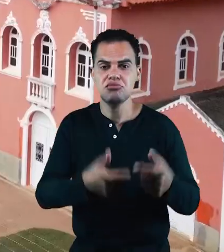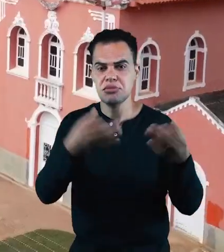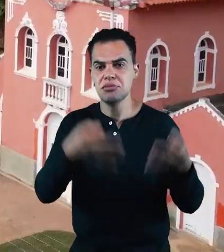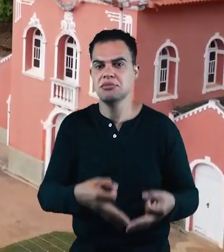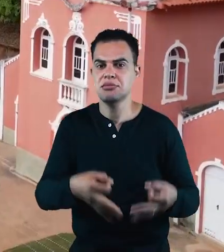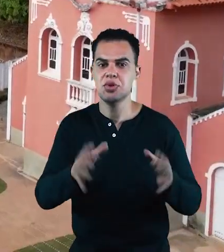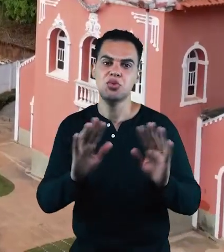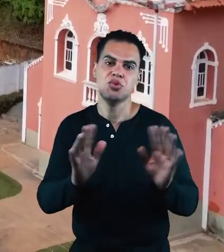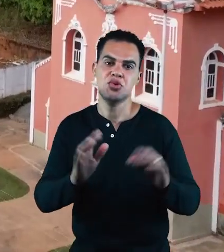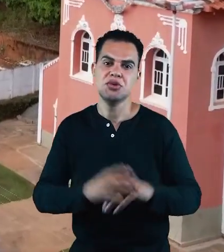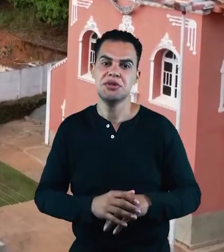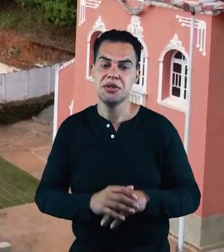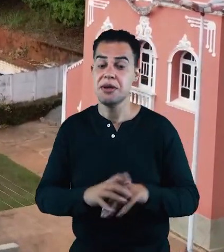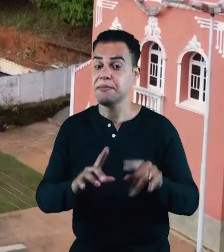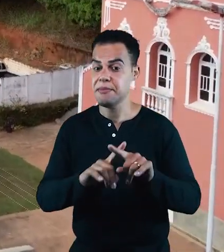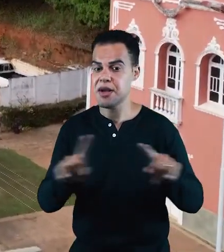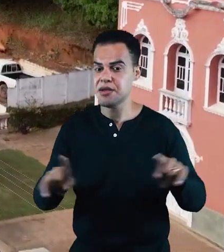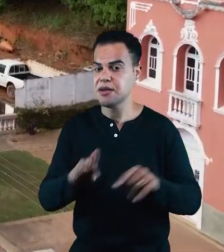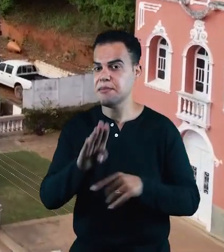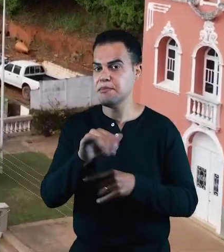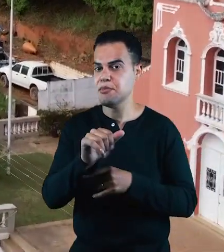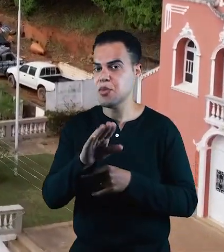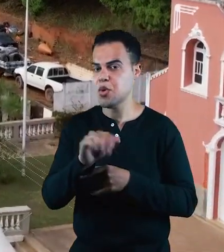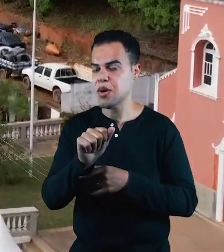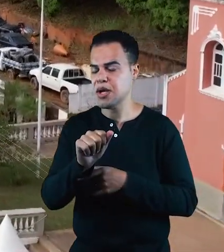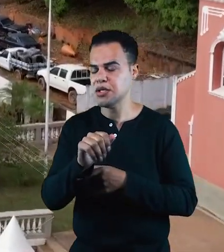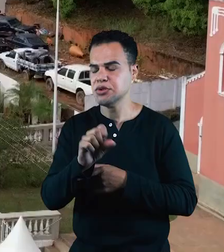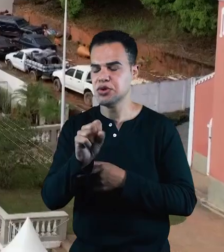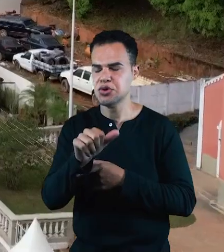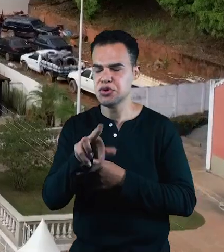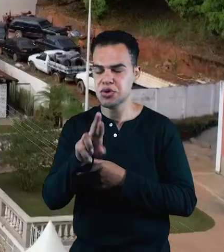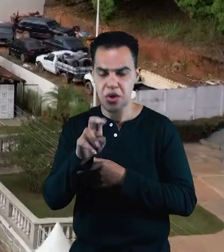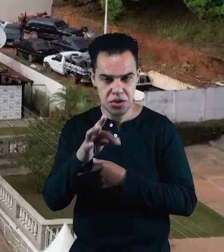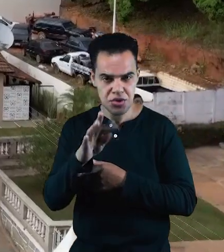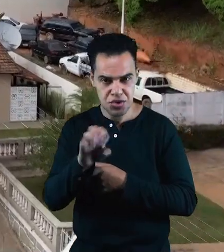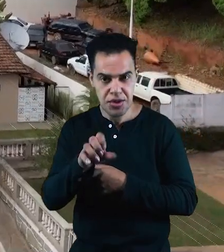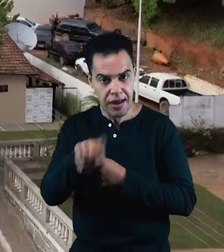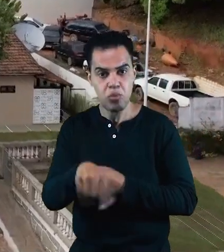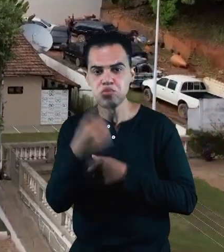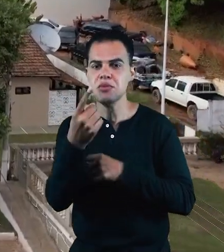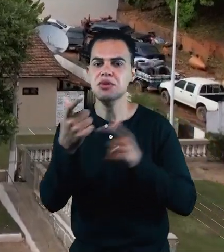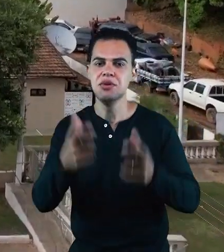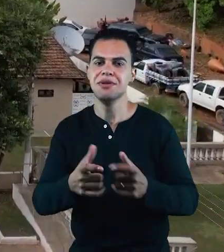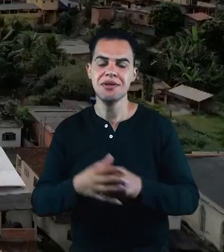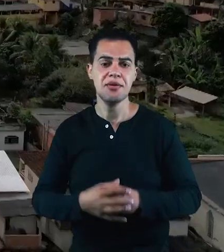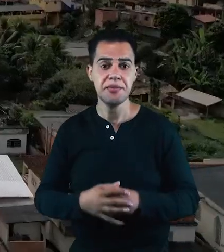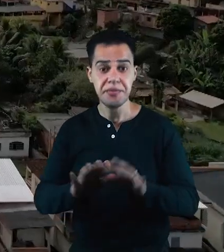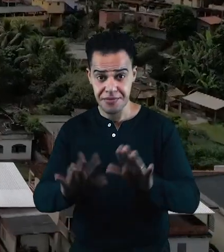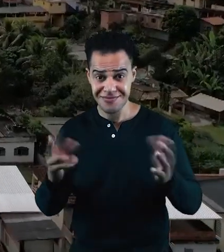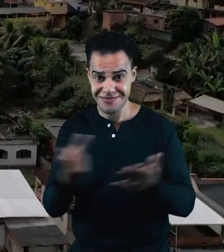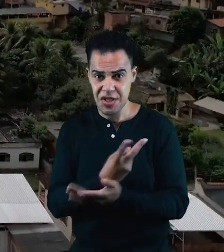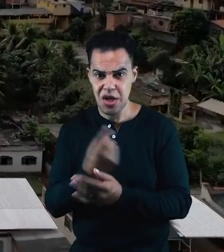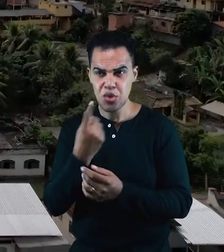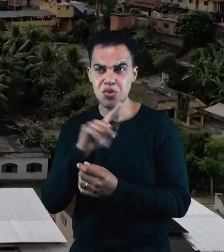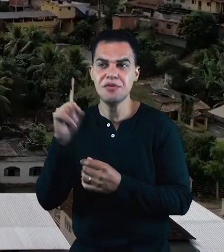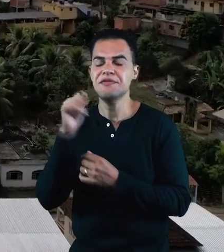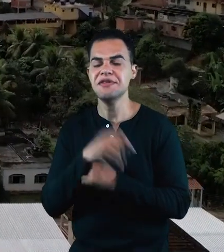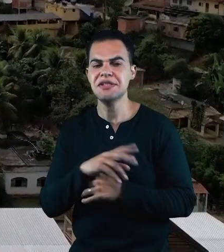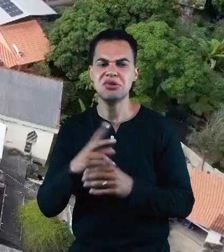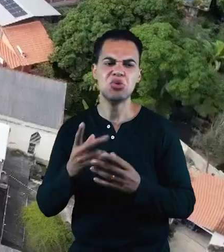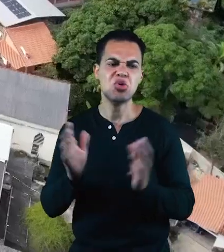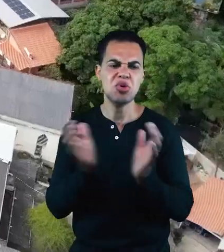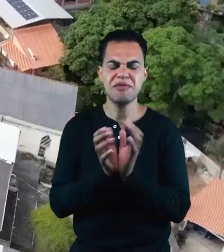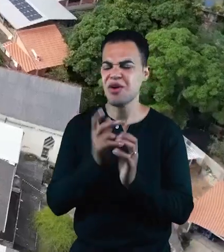né? E Boa Sorte era um dos locais. E o que, que aconteceu? Na última vez, a tropa falou,